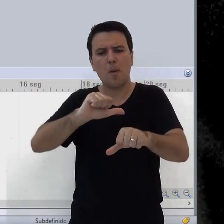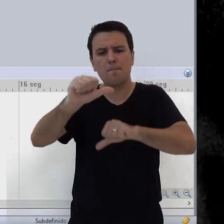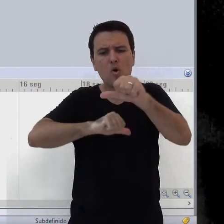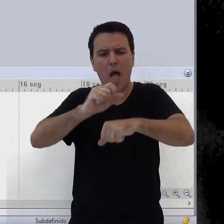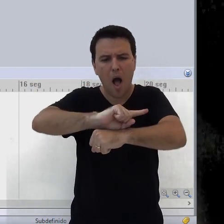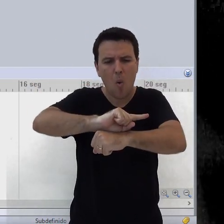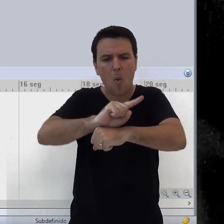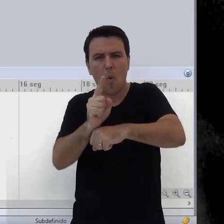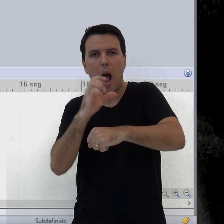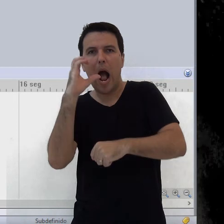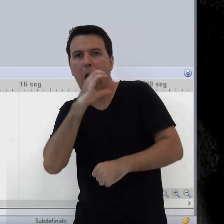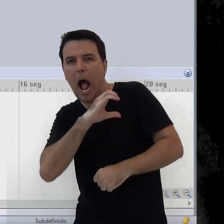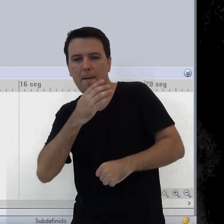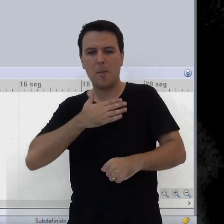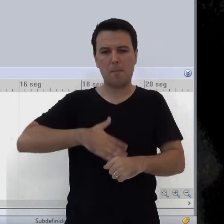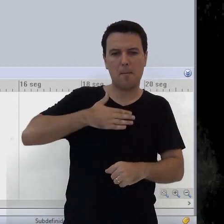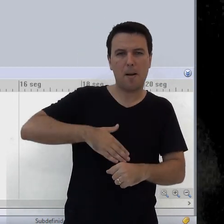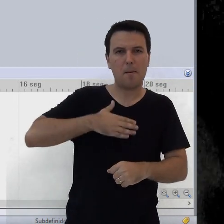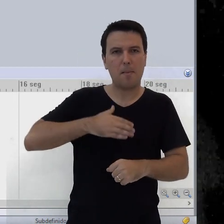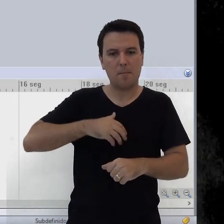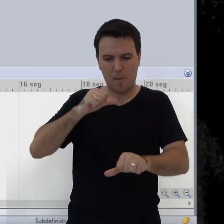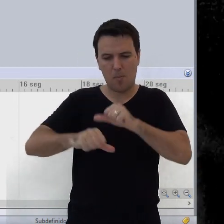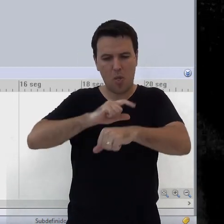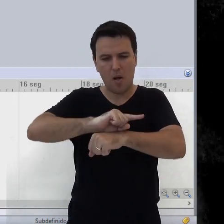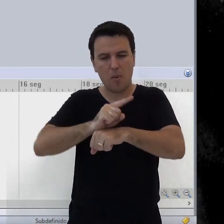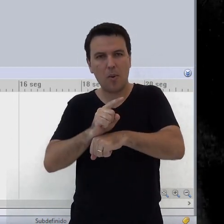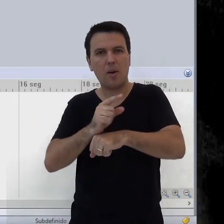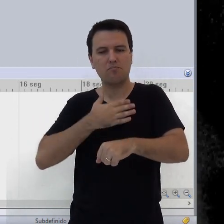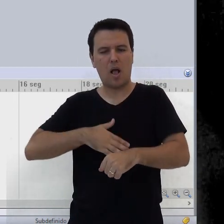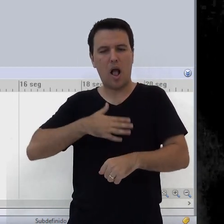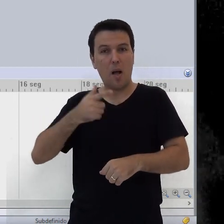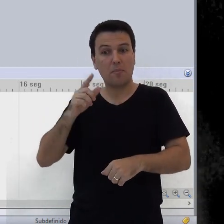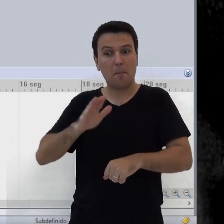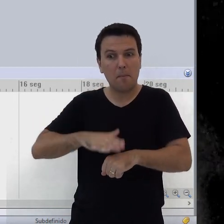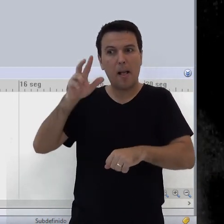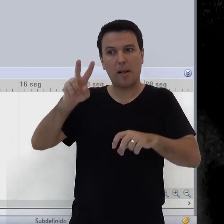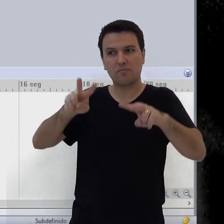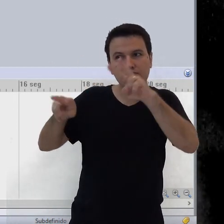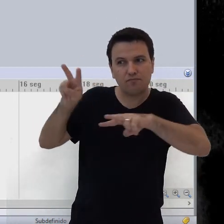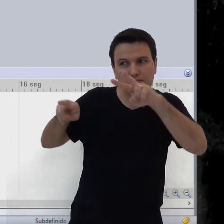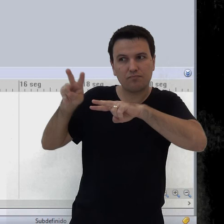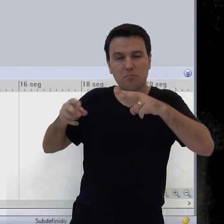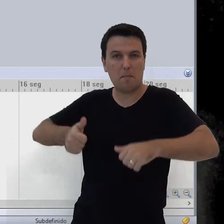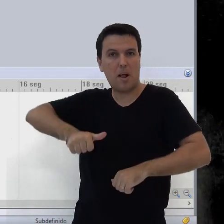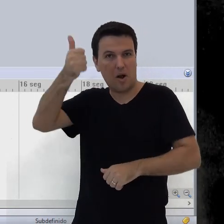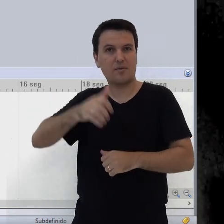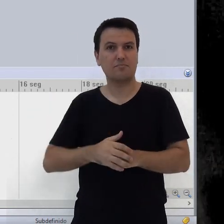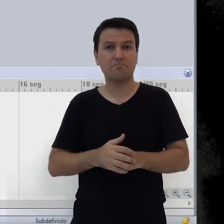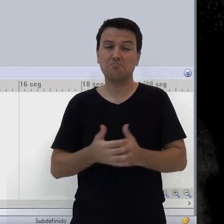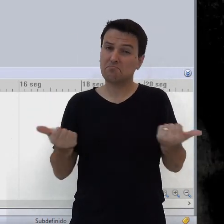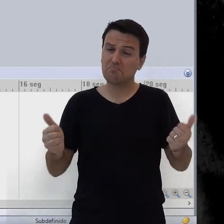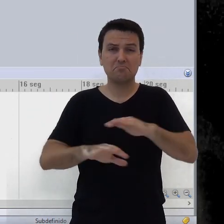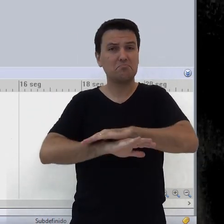velocidade de queda, então colocar em câmera lenta, para ela cair mais devagar, se movimentar mais devagar, para eu poder observar melhor, tá? E é